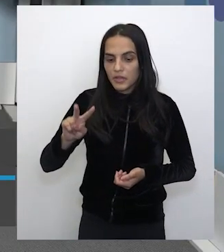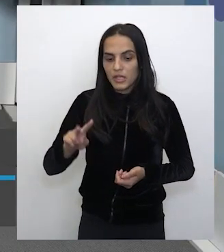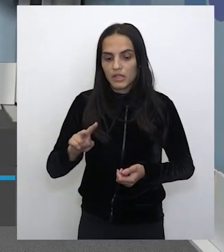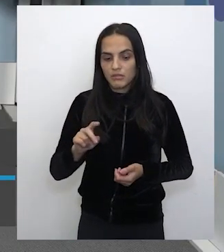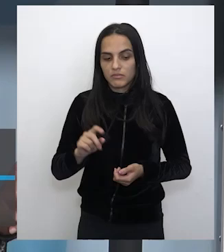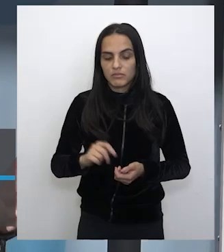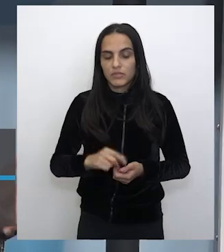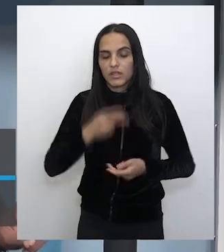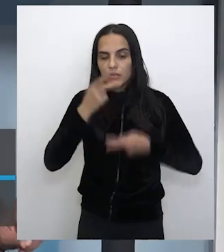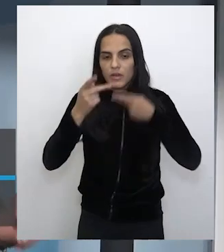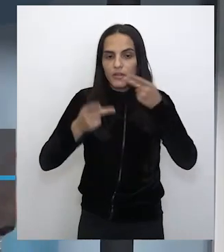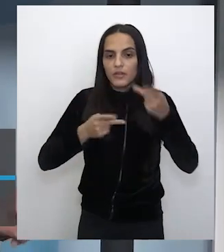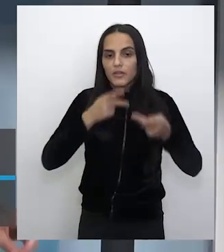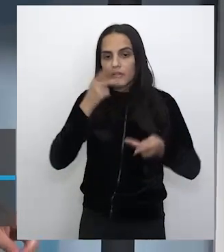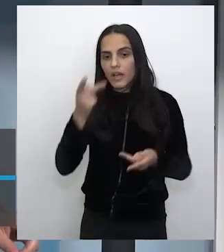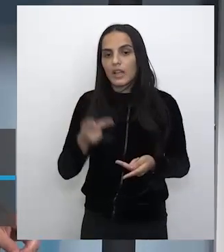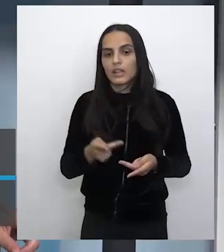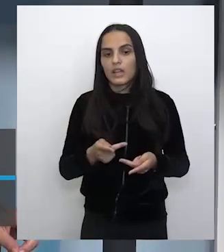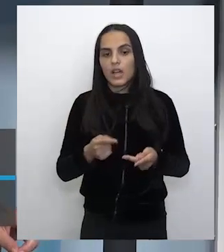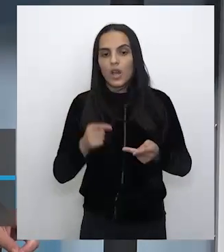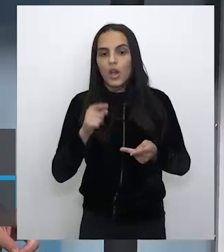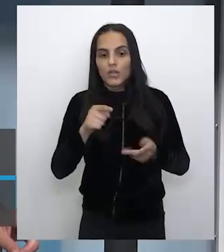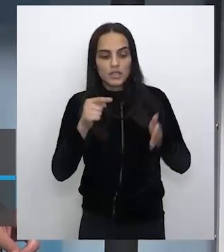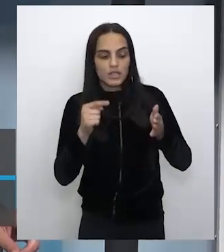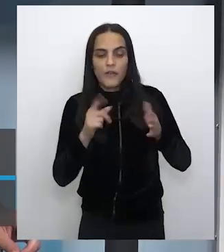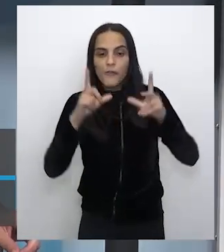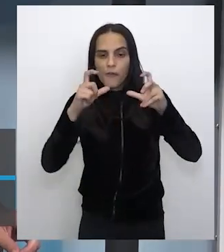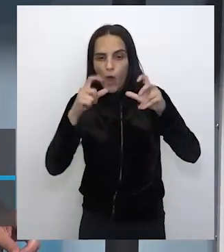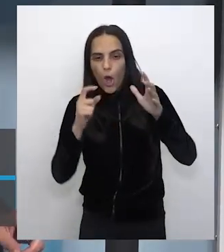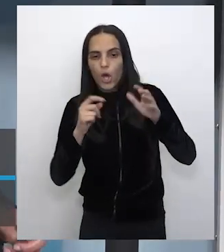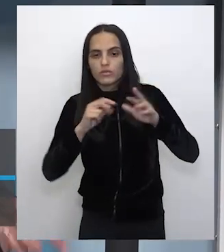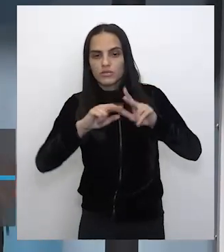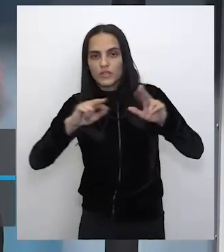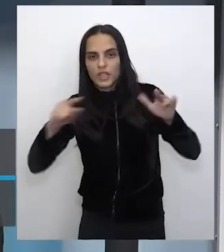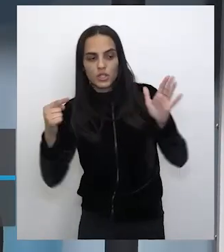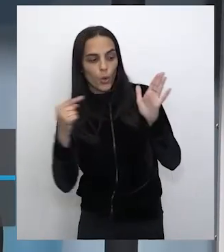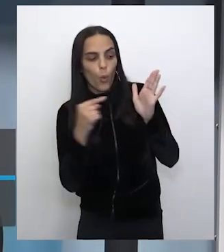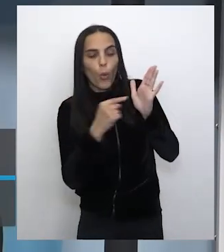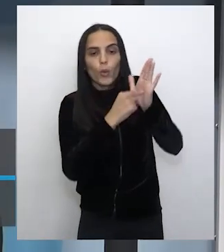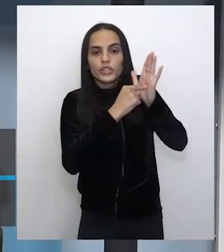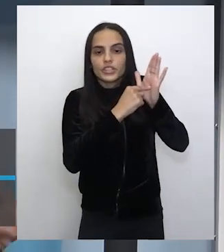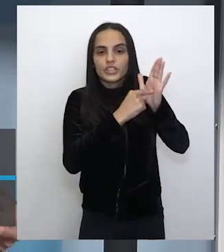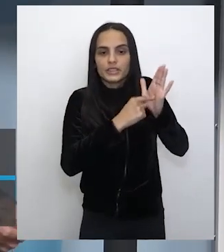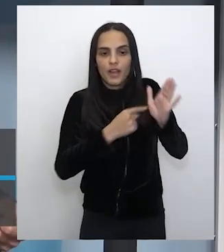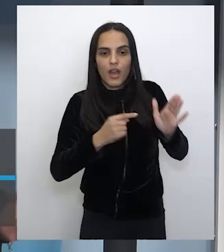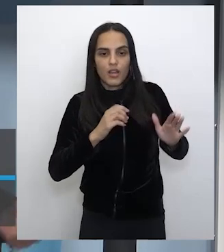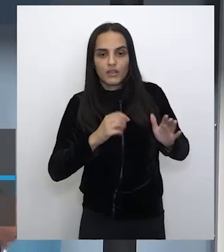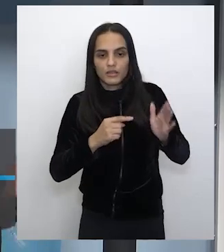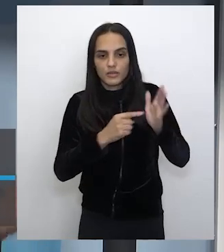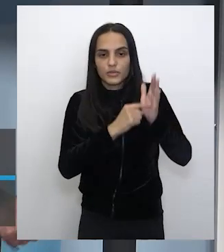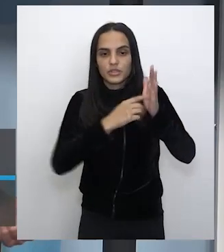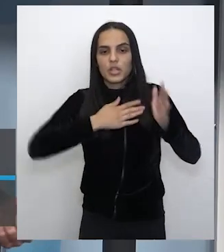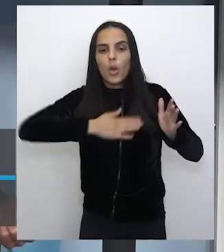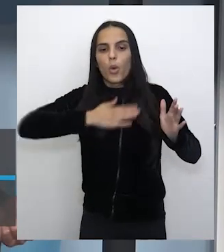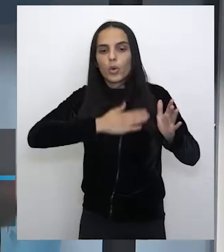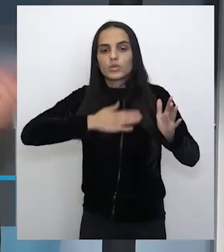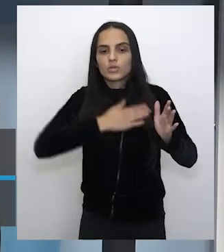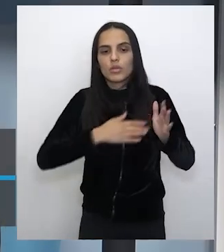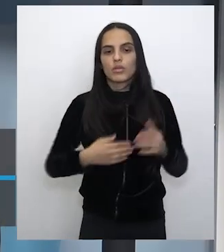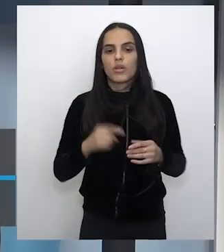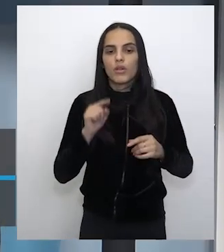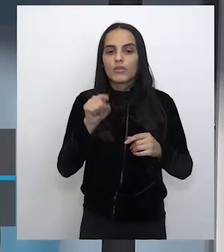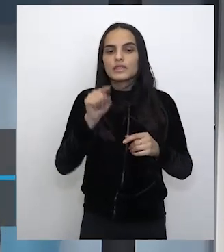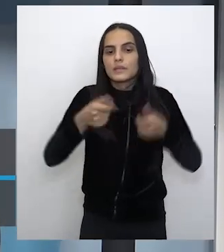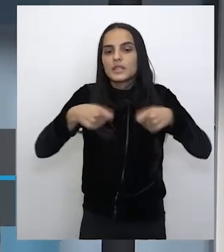fala, quantas curtidas você precisa? E aí, a resposta ali, né, daquele entrevistado, ele falava